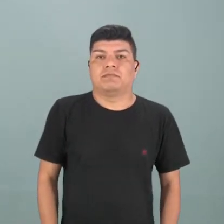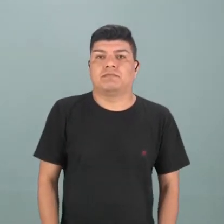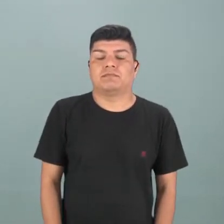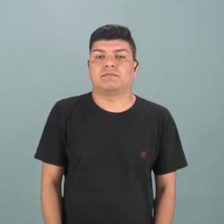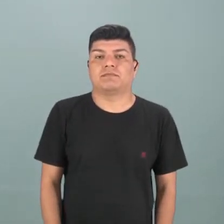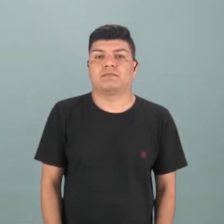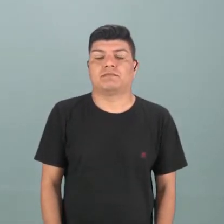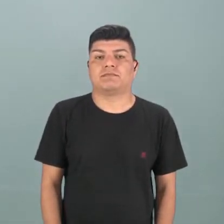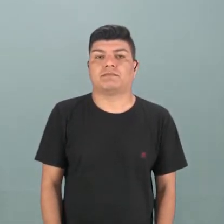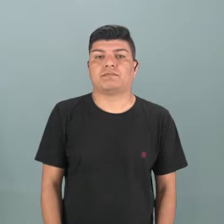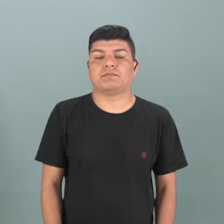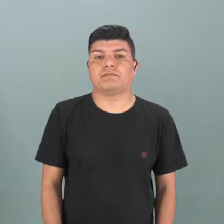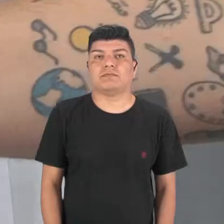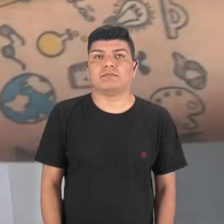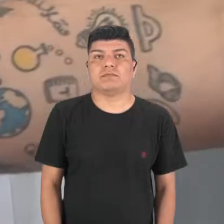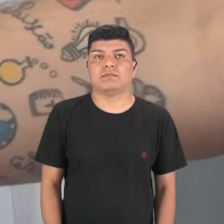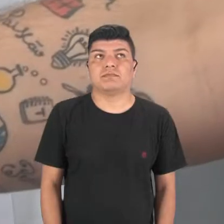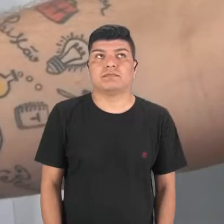Aqui, ó.